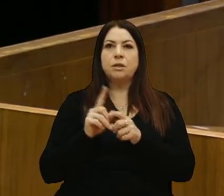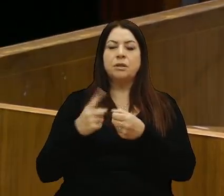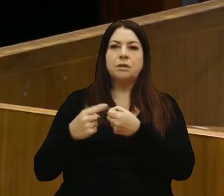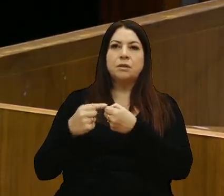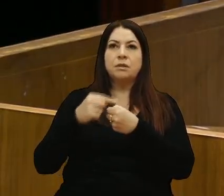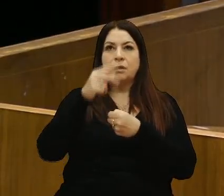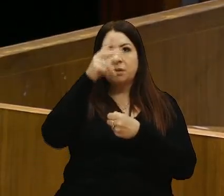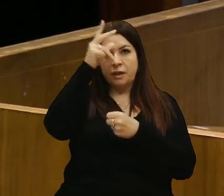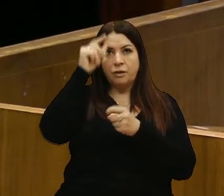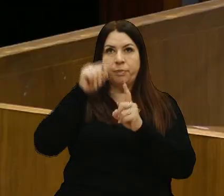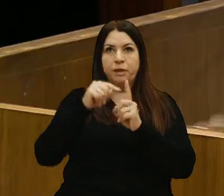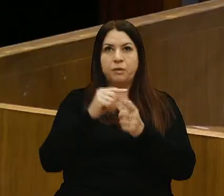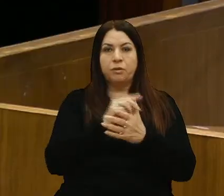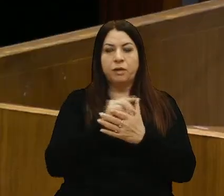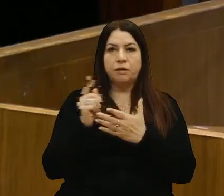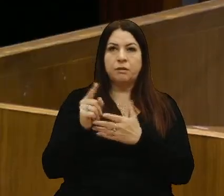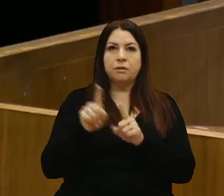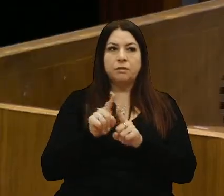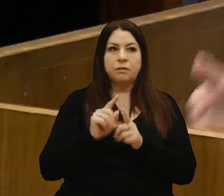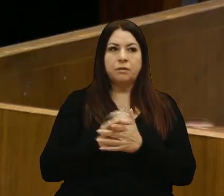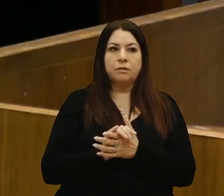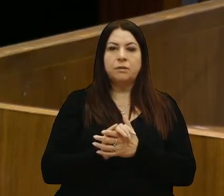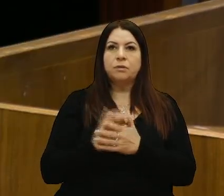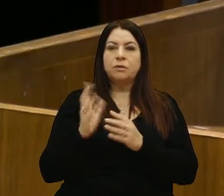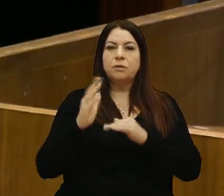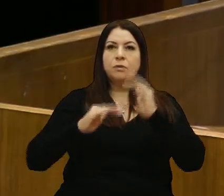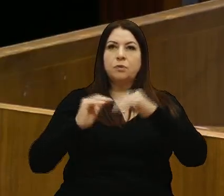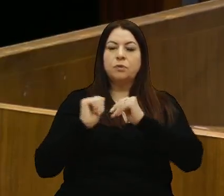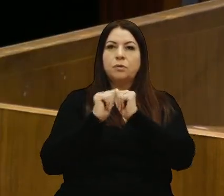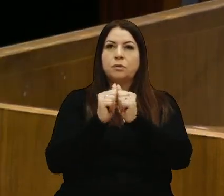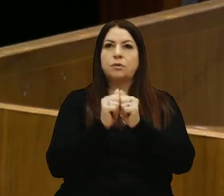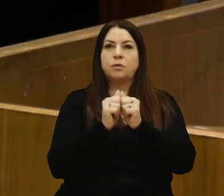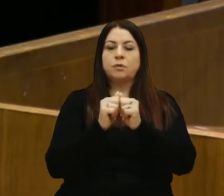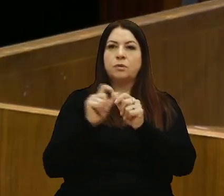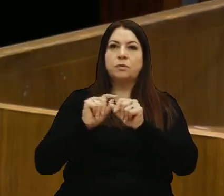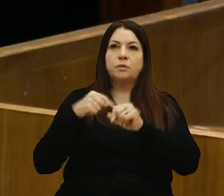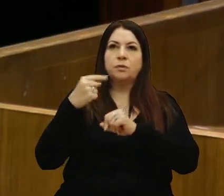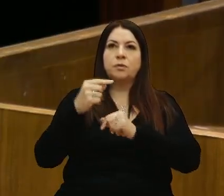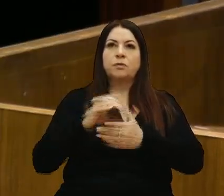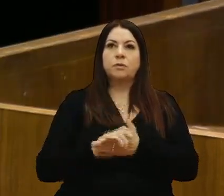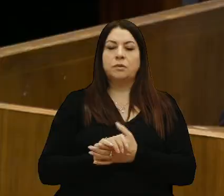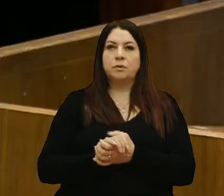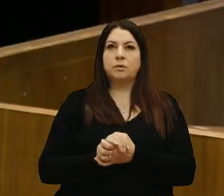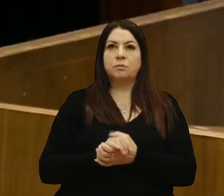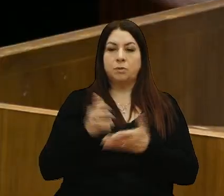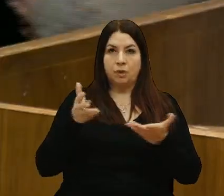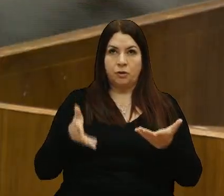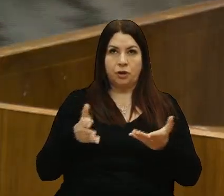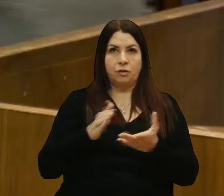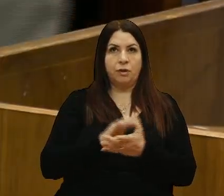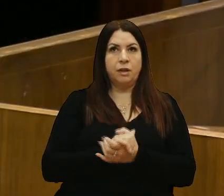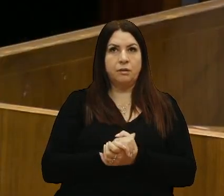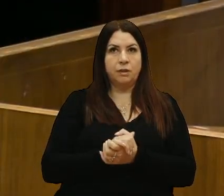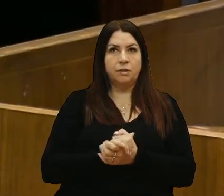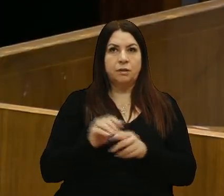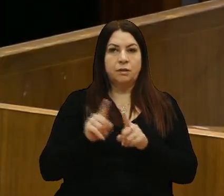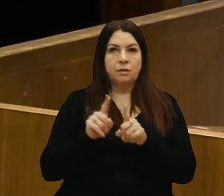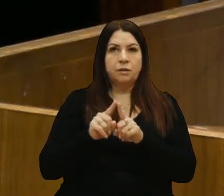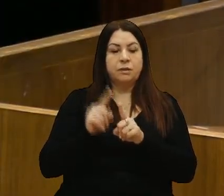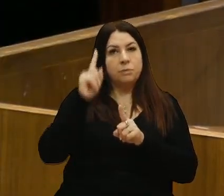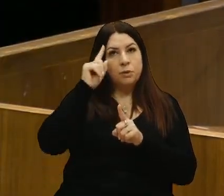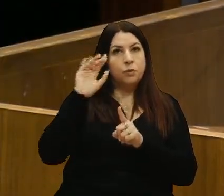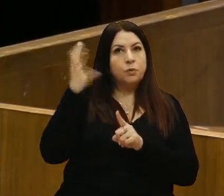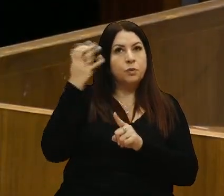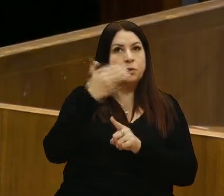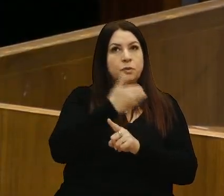ela é maravilhosa. Por toda a construção que vinha sendo feita. Mas agora, a grande solução